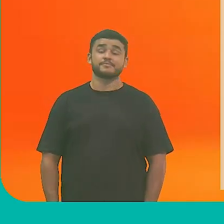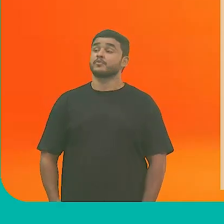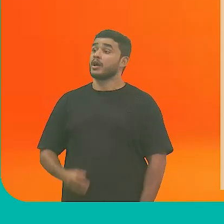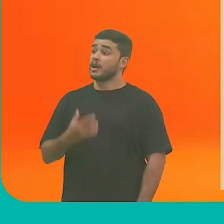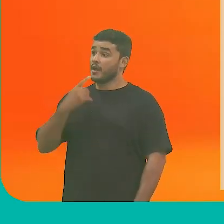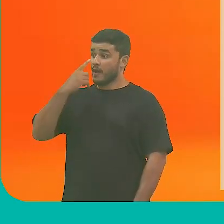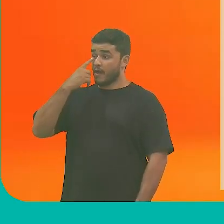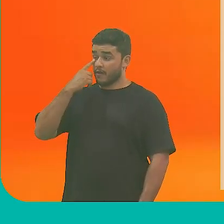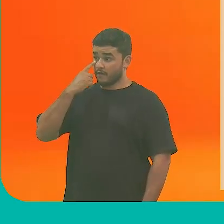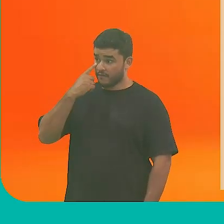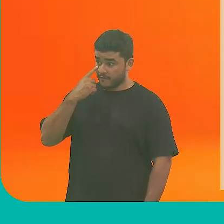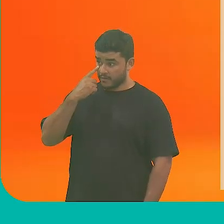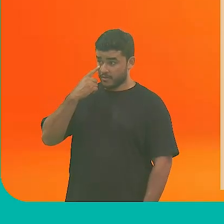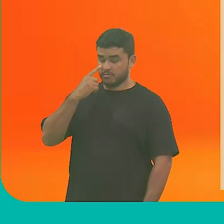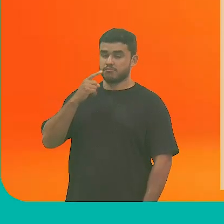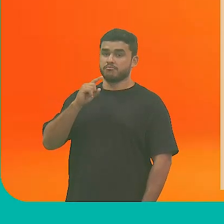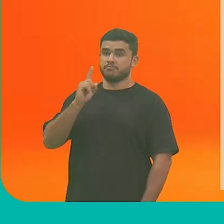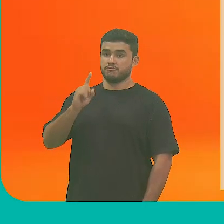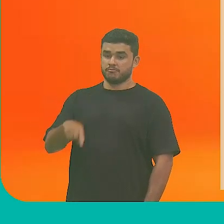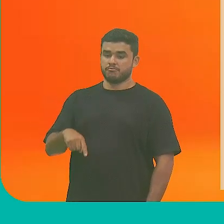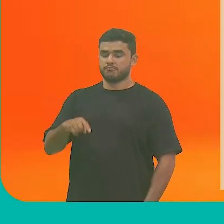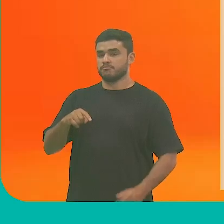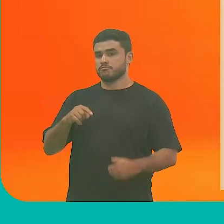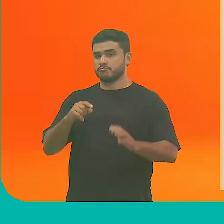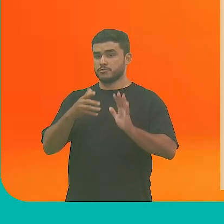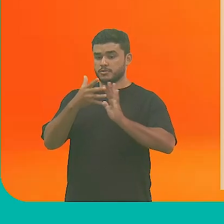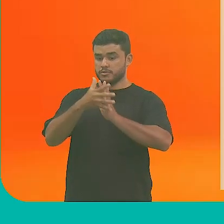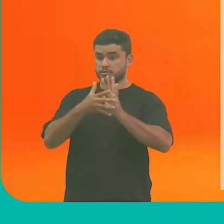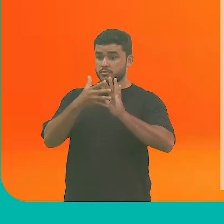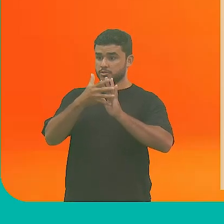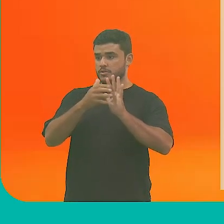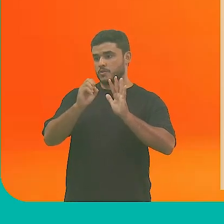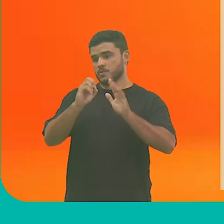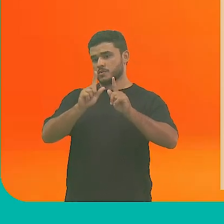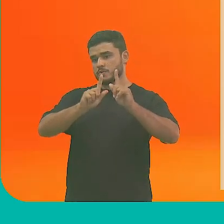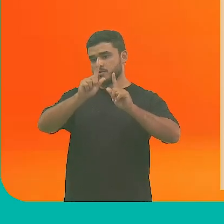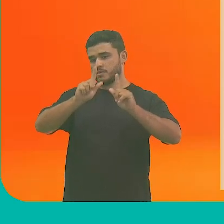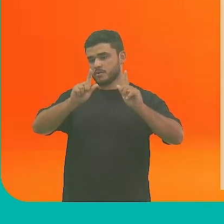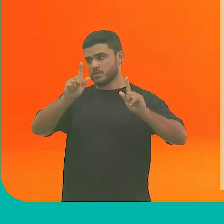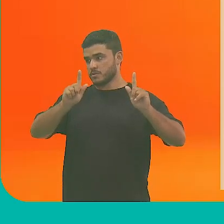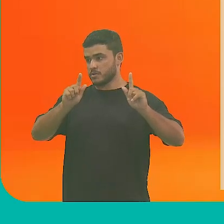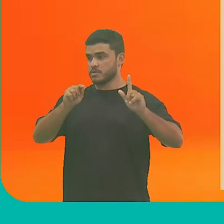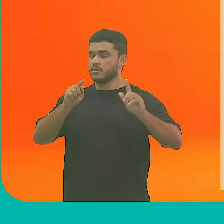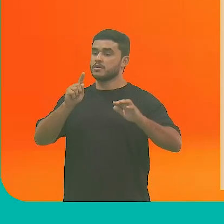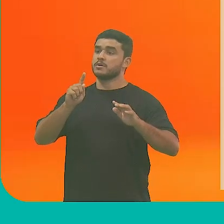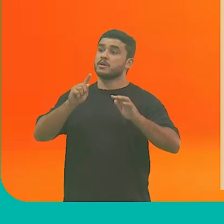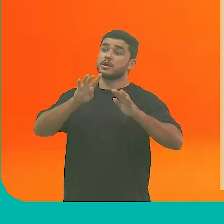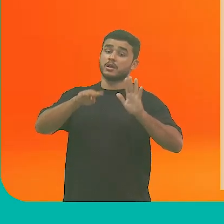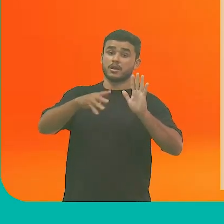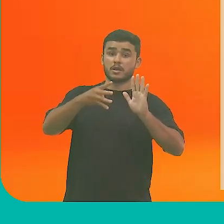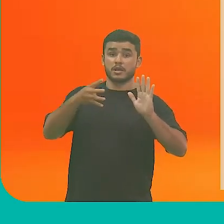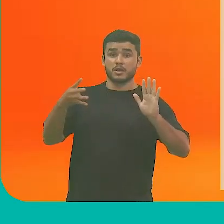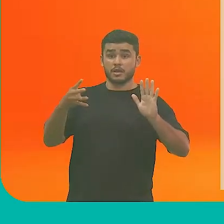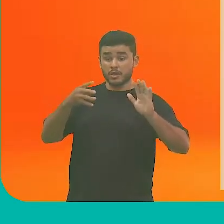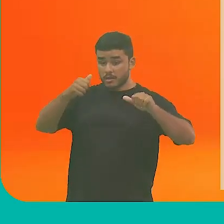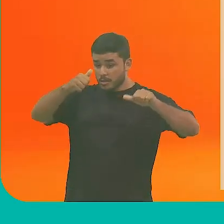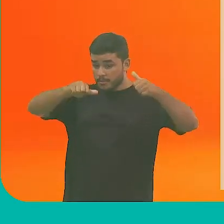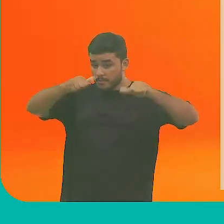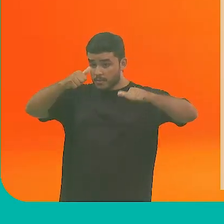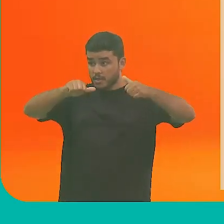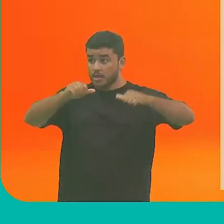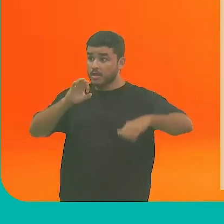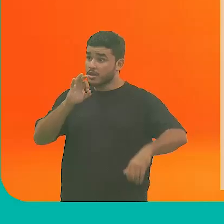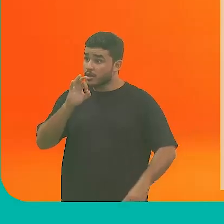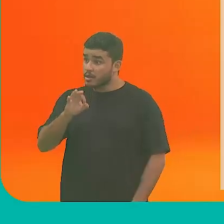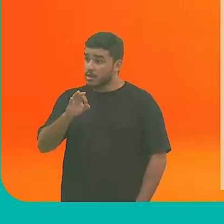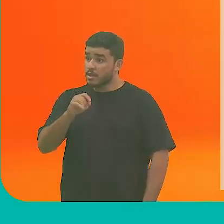Analisar informações expressas em tabelas ou gráficos como recurso